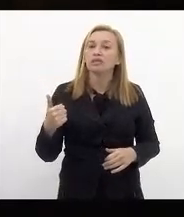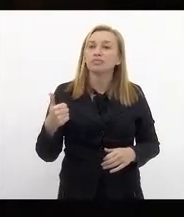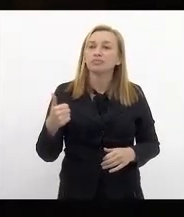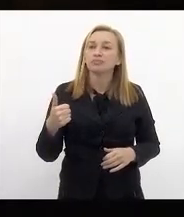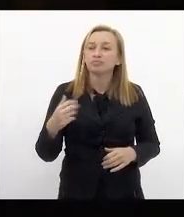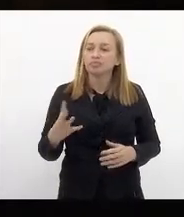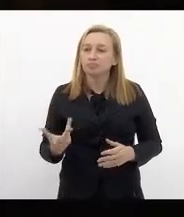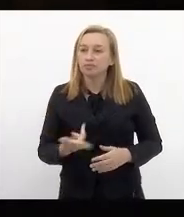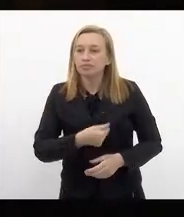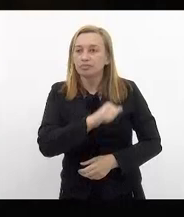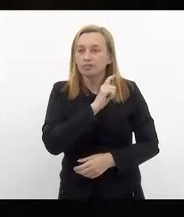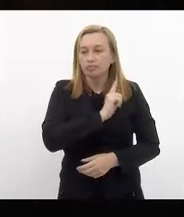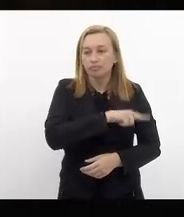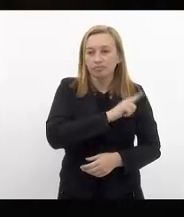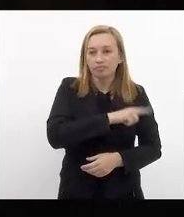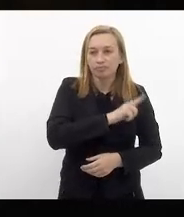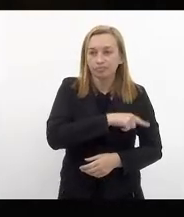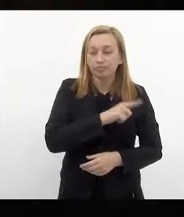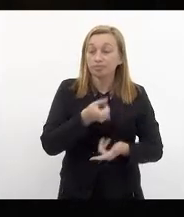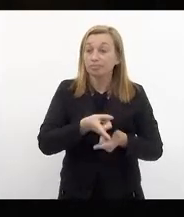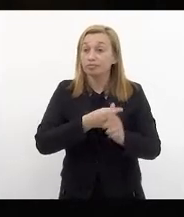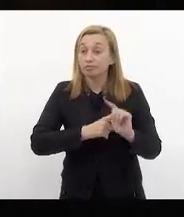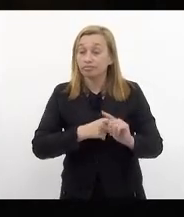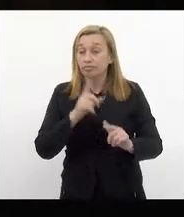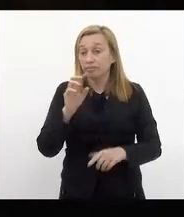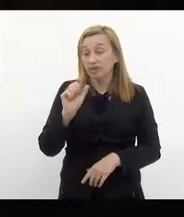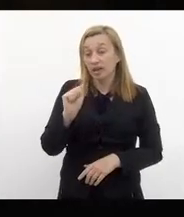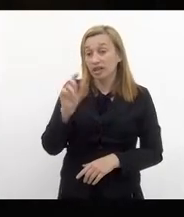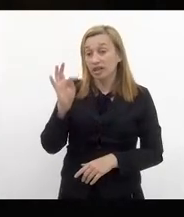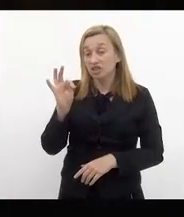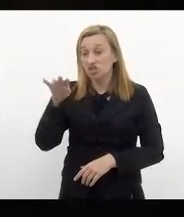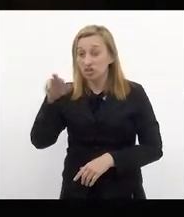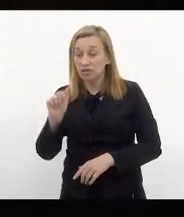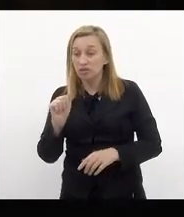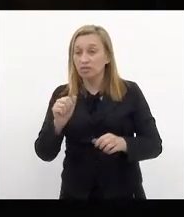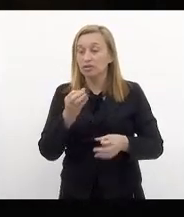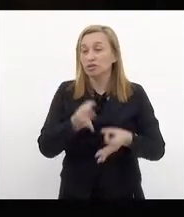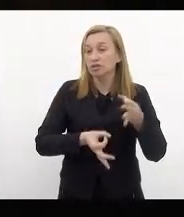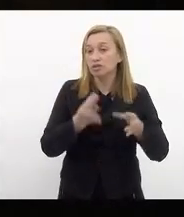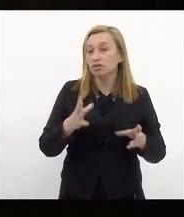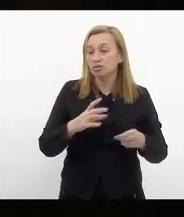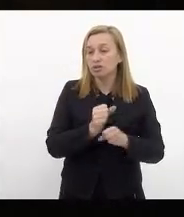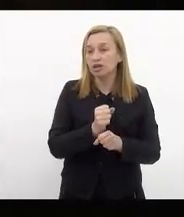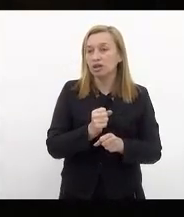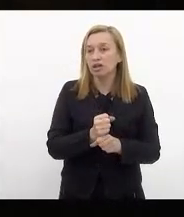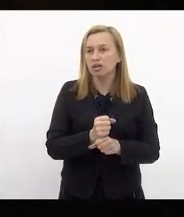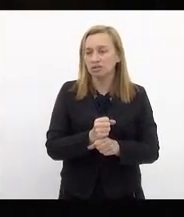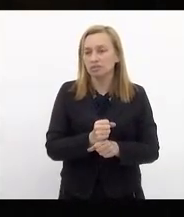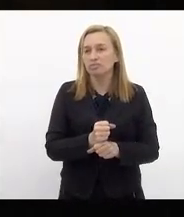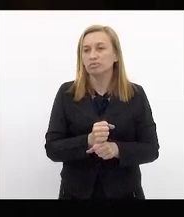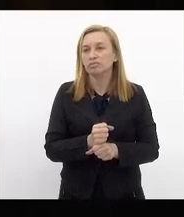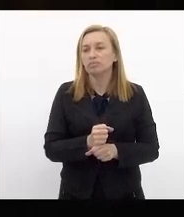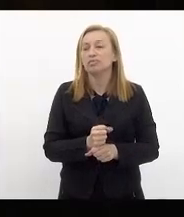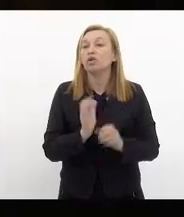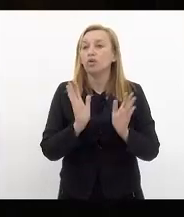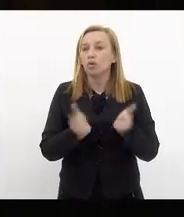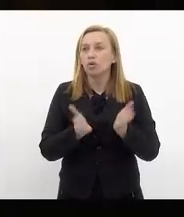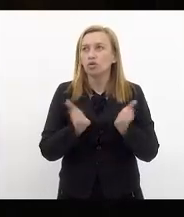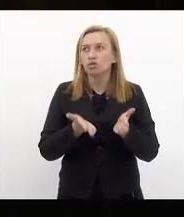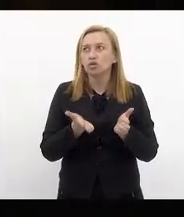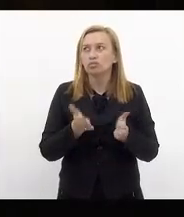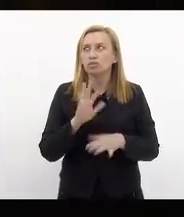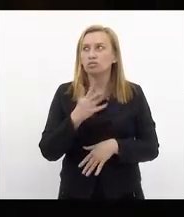da gestão da dívida ativa, ativa e tributária. O estoque da dívida ativa hoje